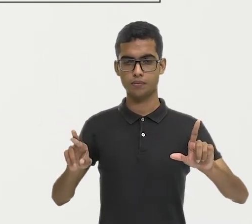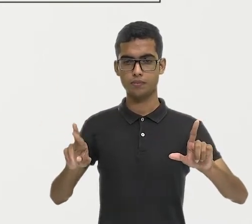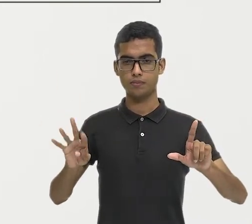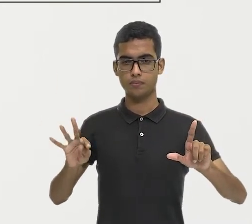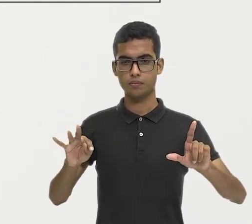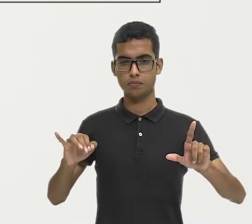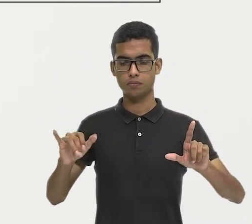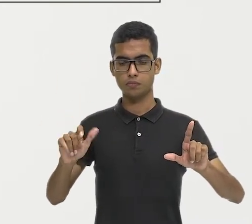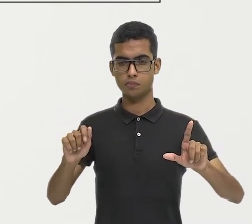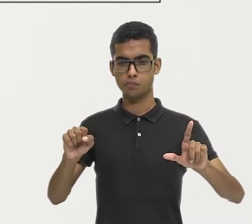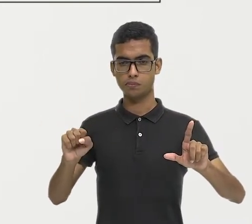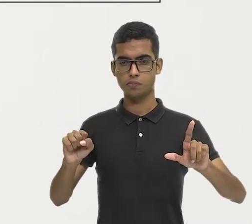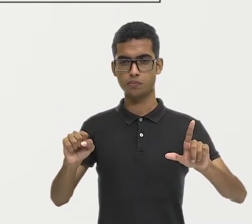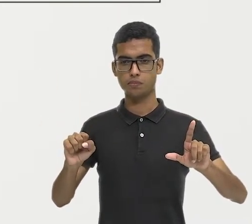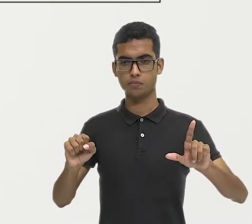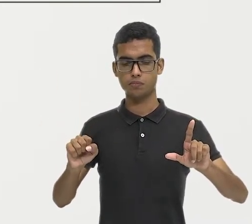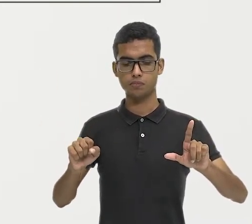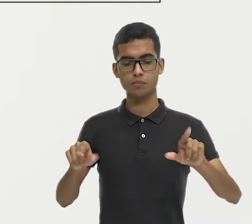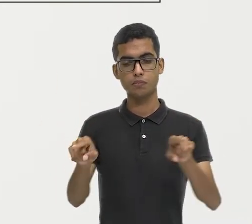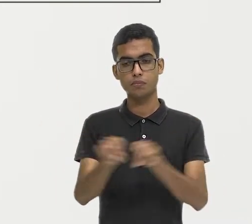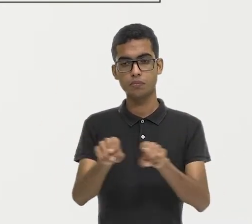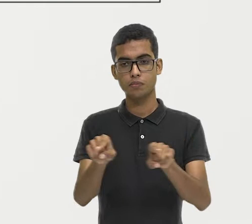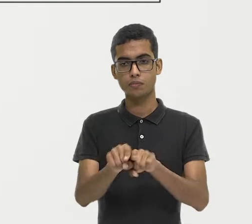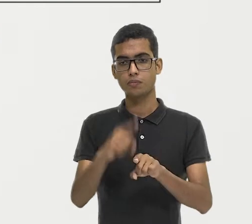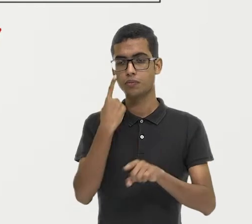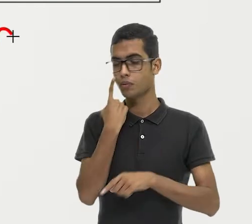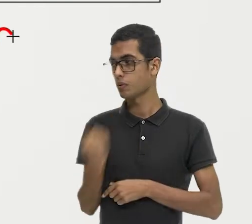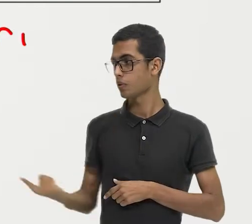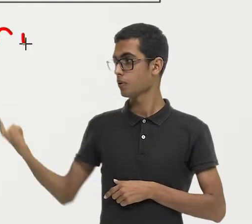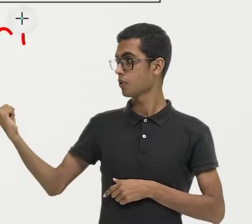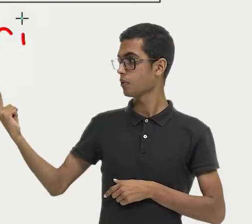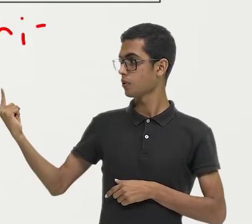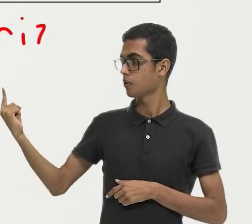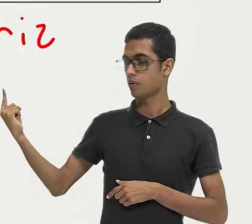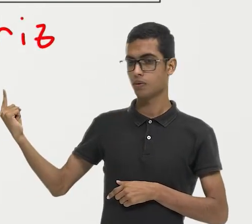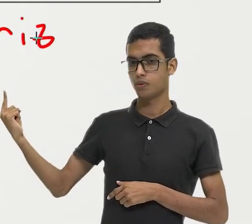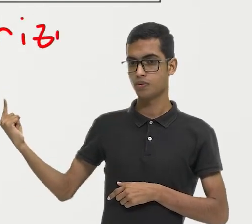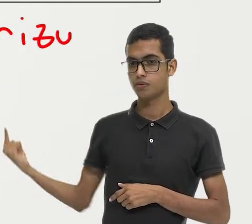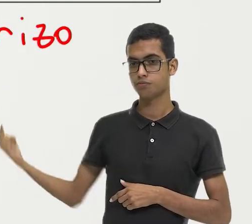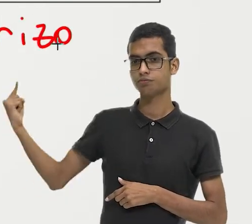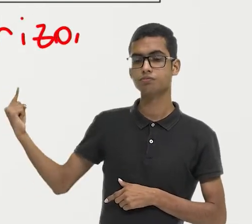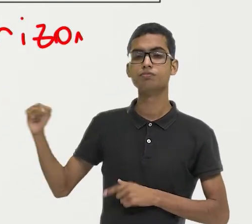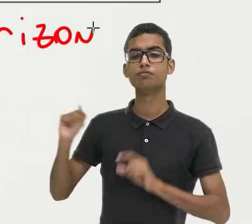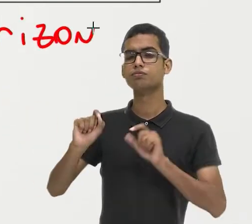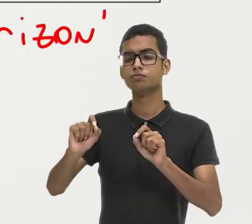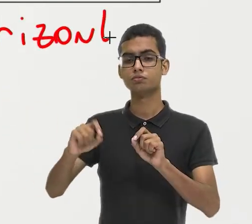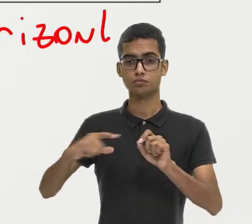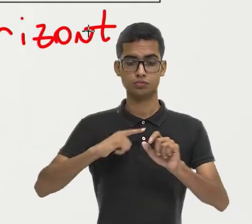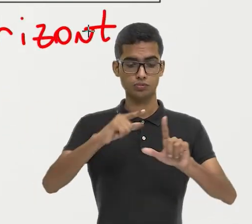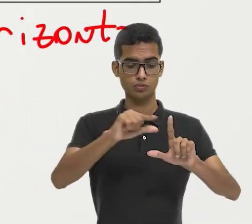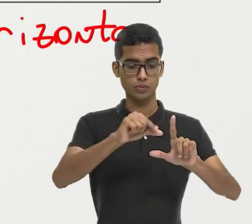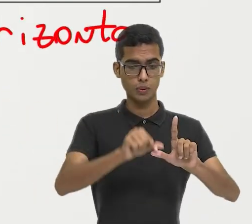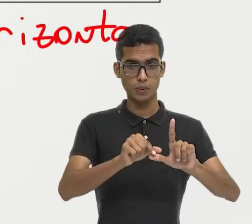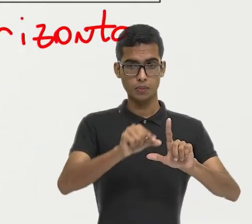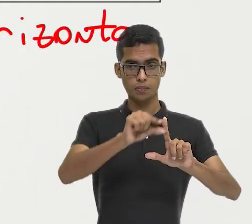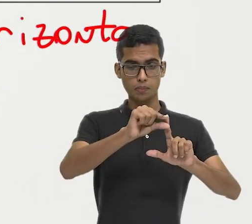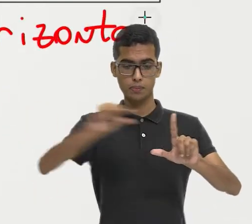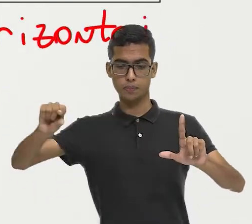nesse exemplo, e as barras horizontais neste outro exemplo, tá